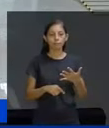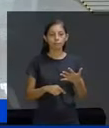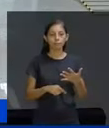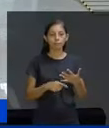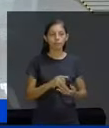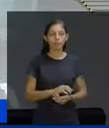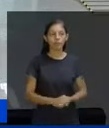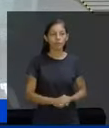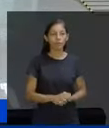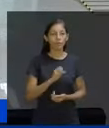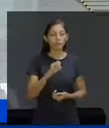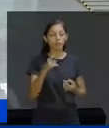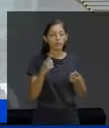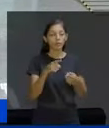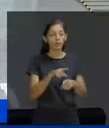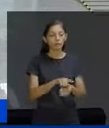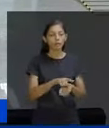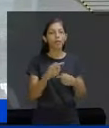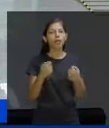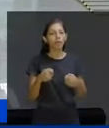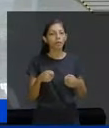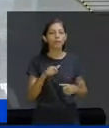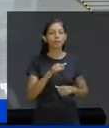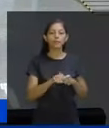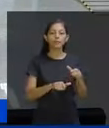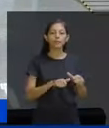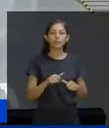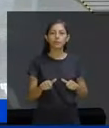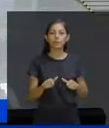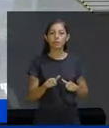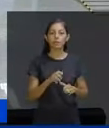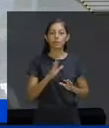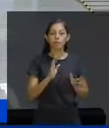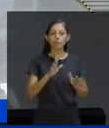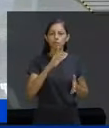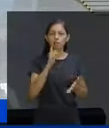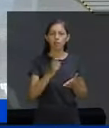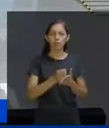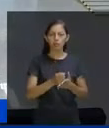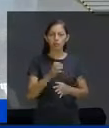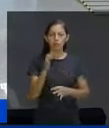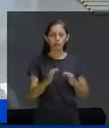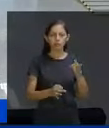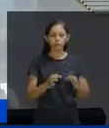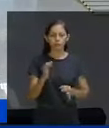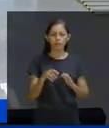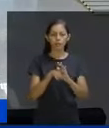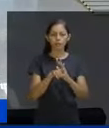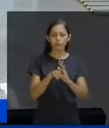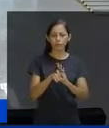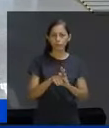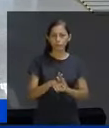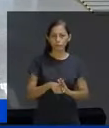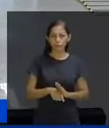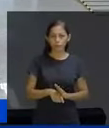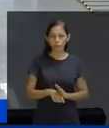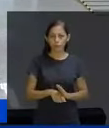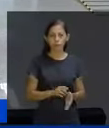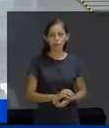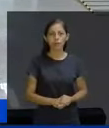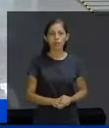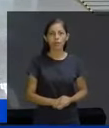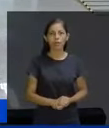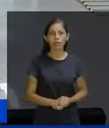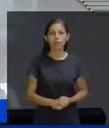ser afastadas. Ante o exposto e fiel a essas considerações, na linha do parecer ministerial, rejeito os segundos embargos de